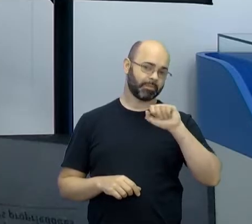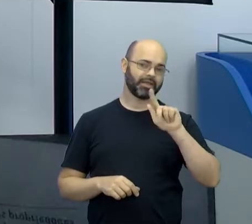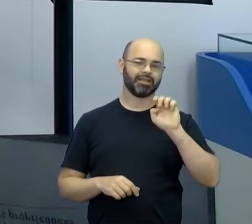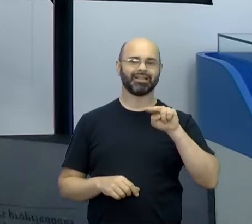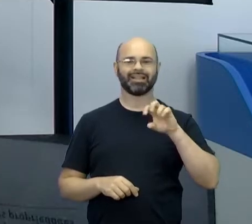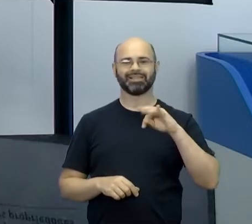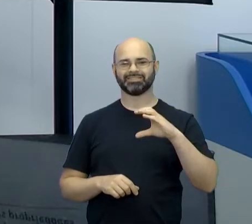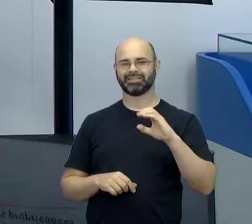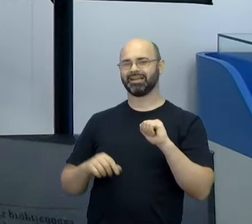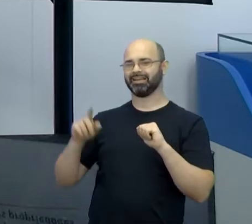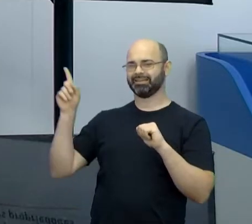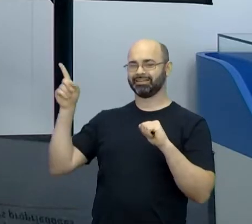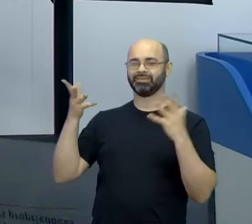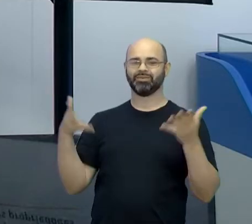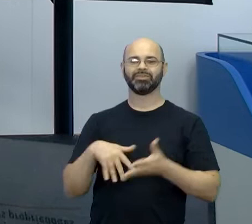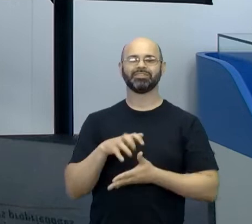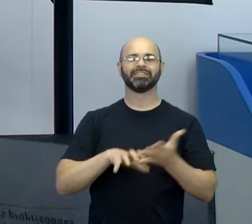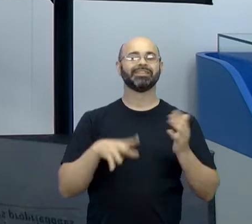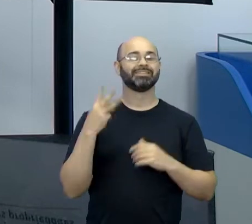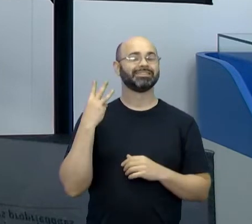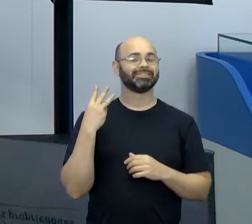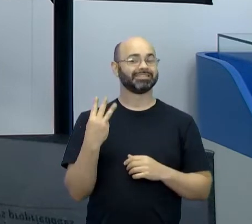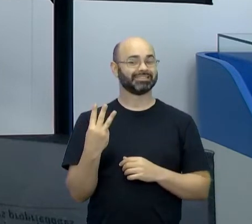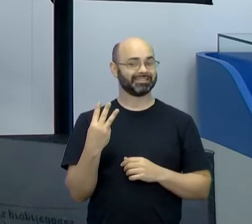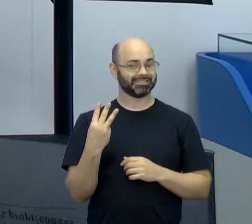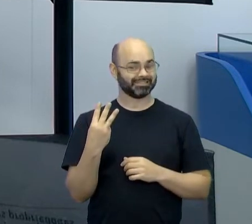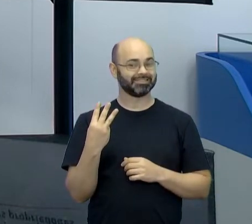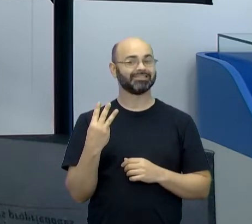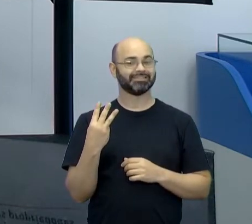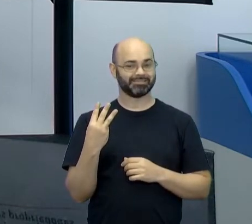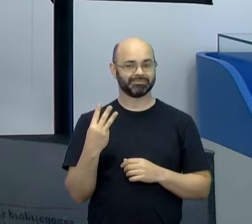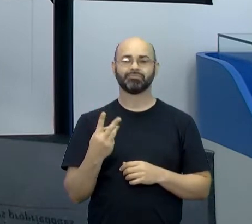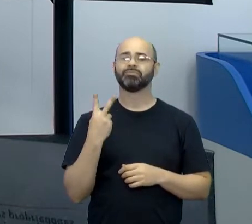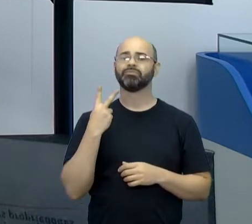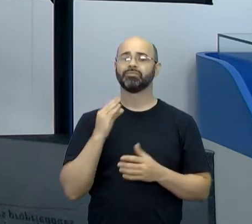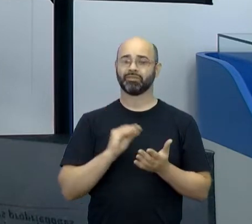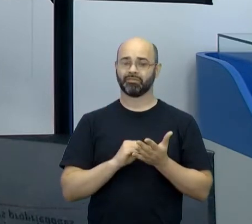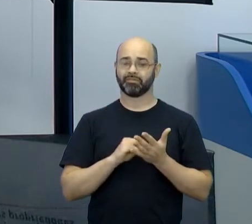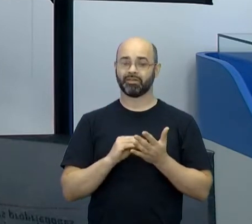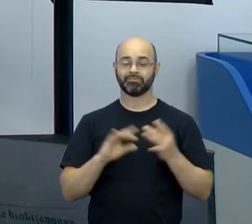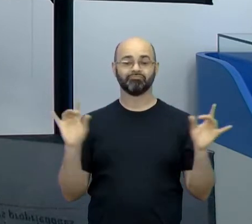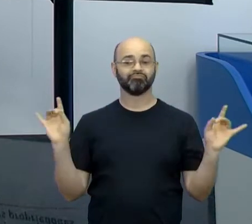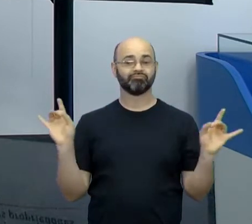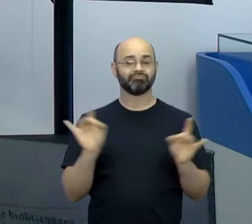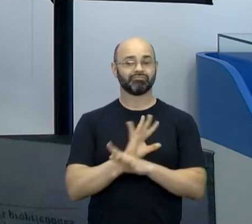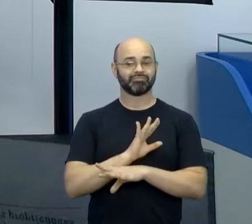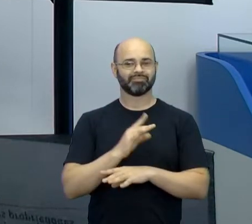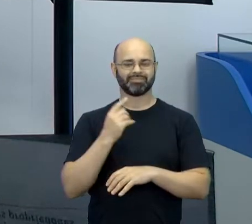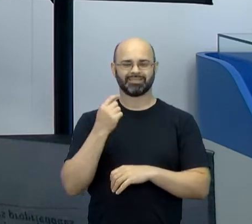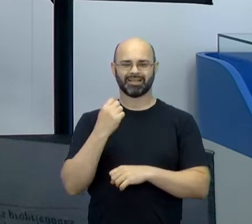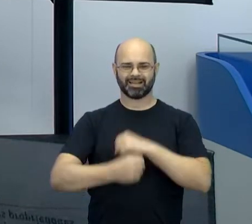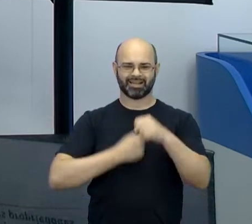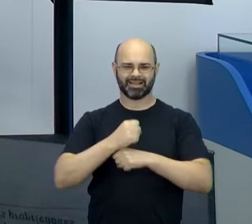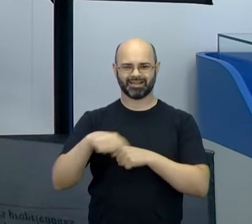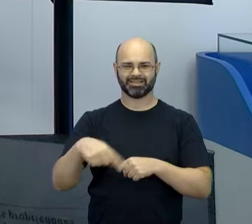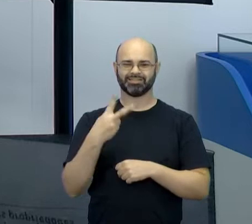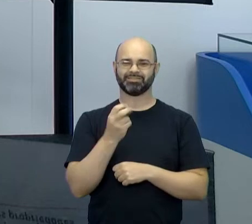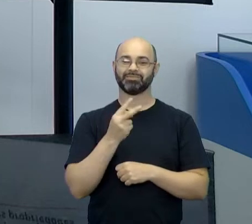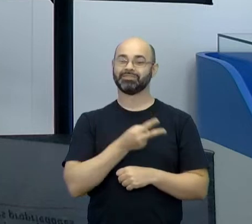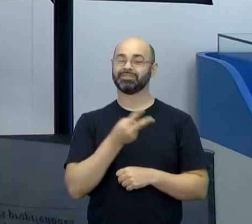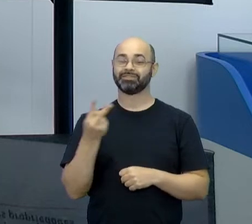é a aula de hoje aí, atividade 3. Só falta mais 2 atividades para finalizar aí o ano de 2022. Tá acabando,